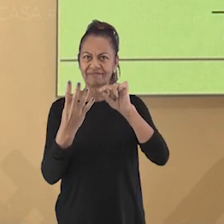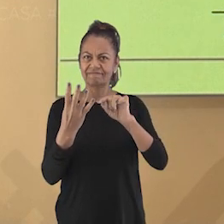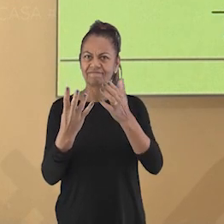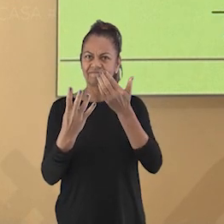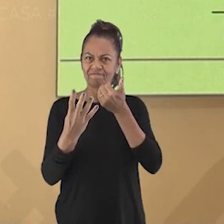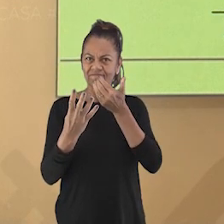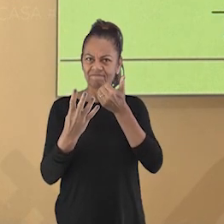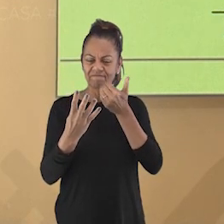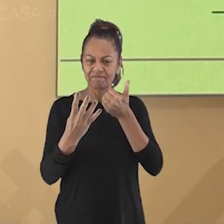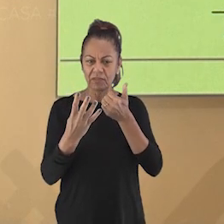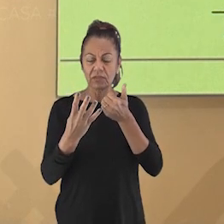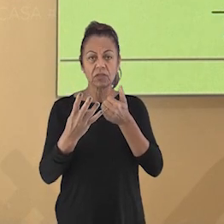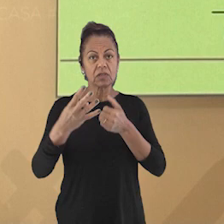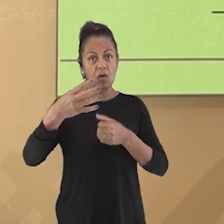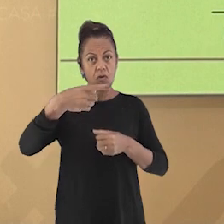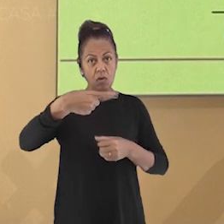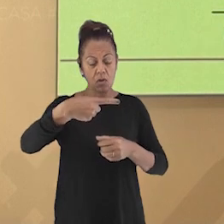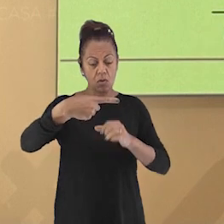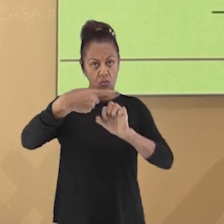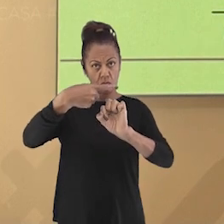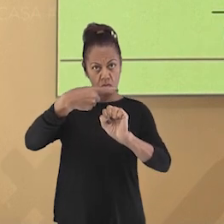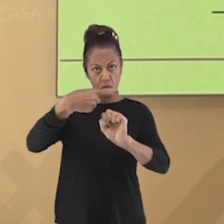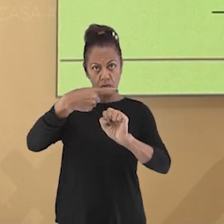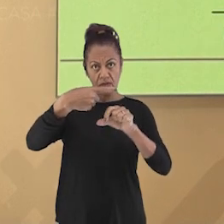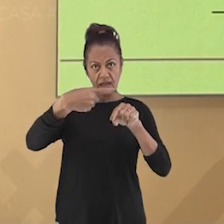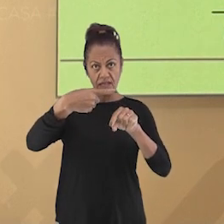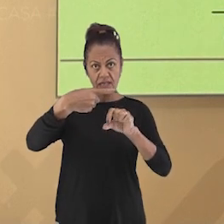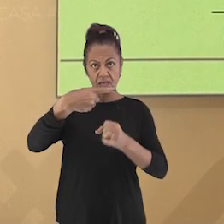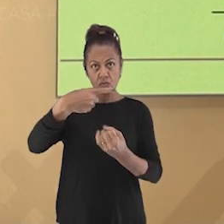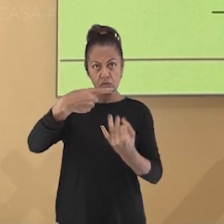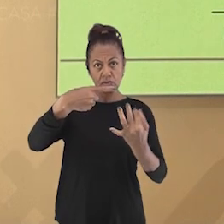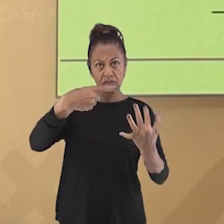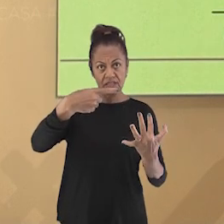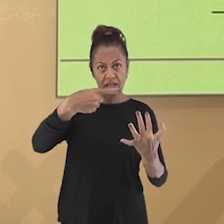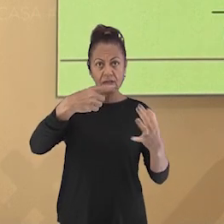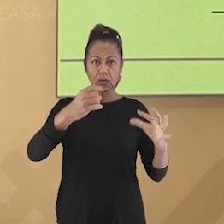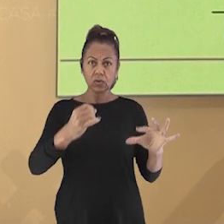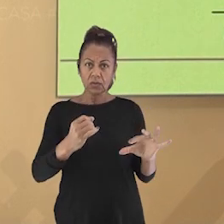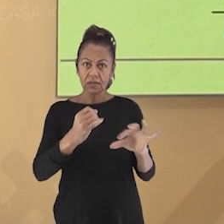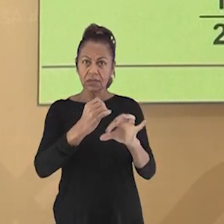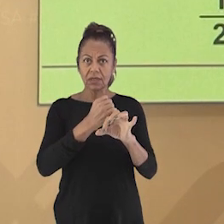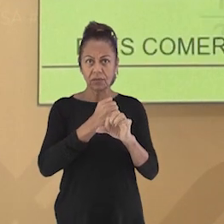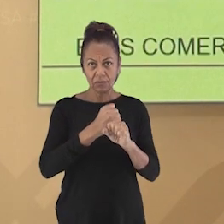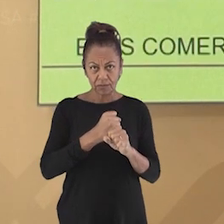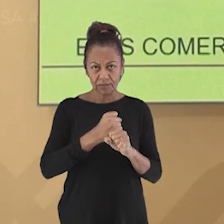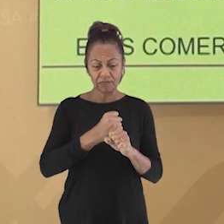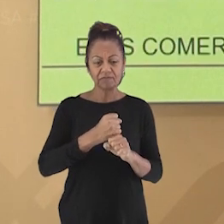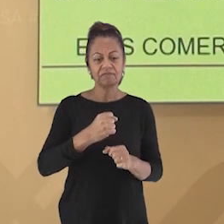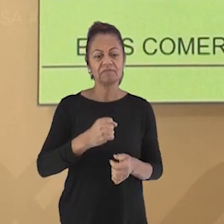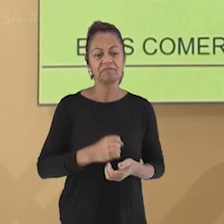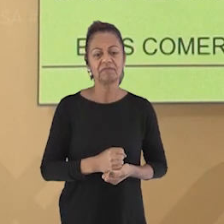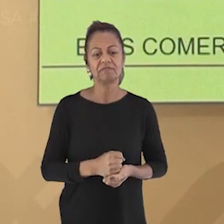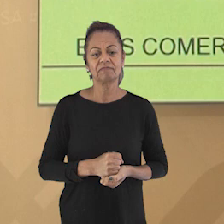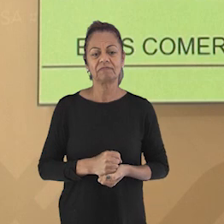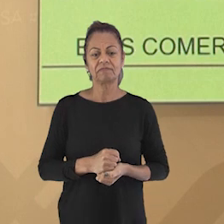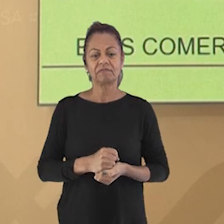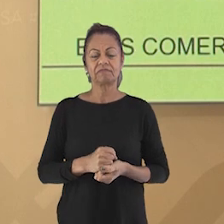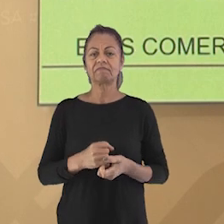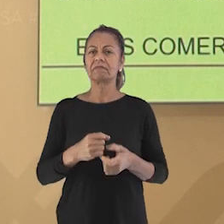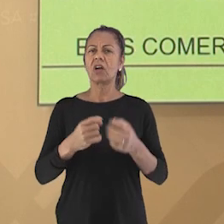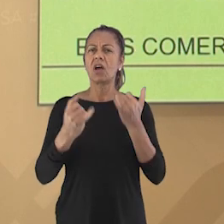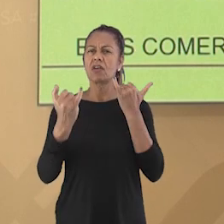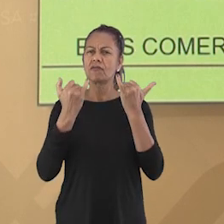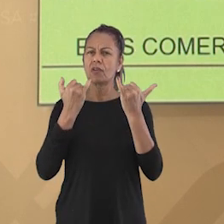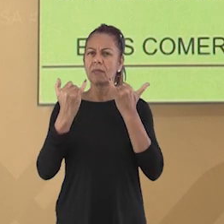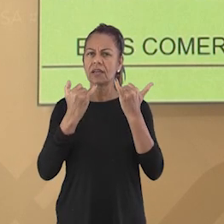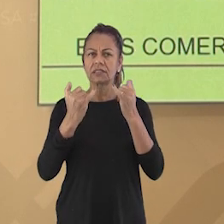o total de pedaços em que um inteiro, ou seja, a pizza dela, foi dividida. Com essas informações